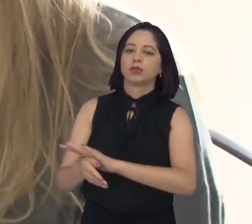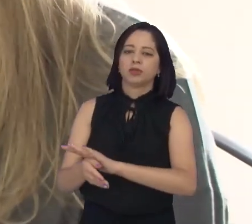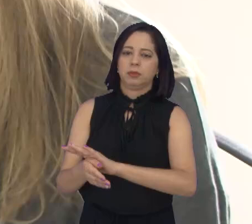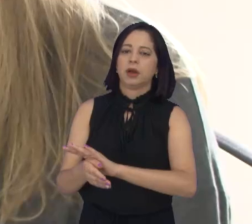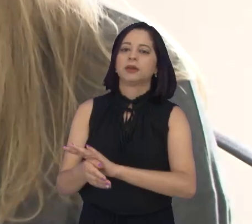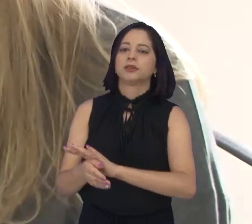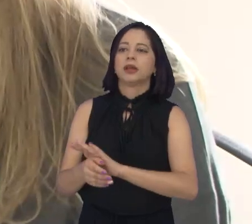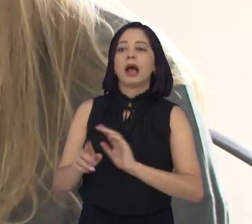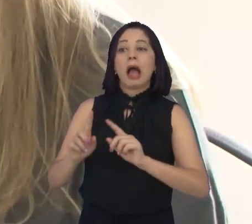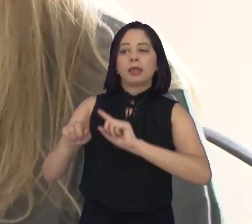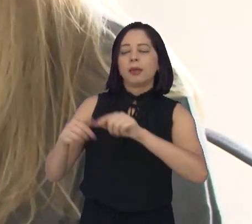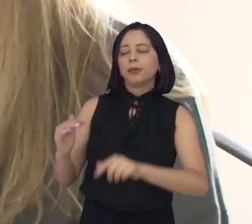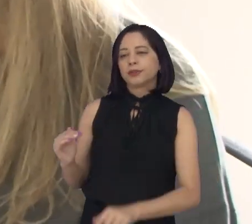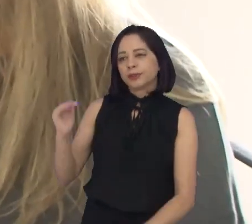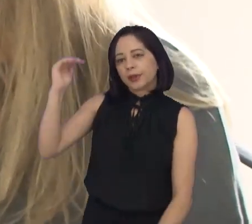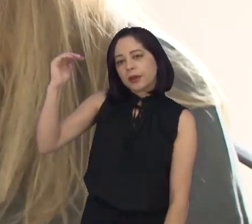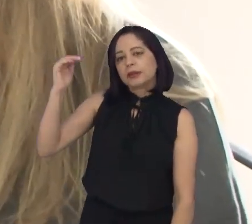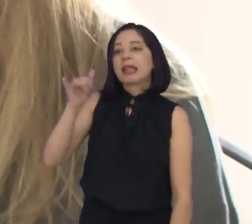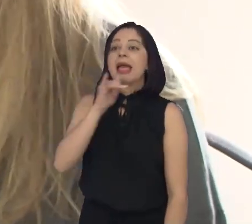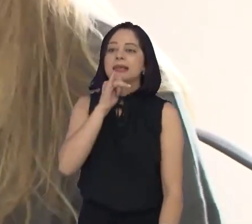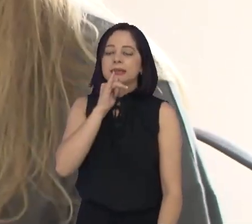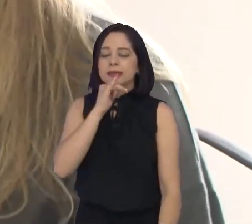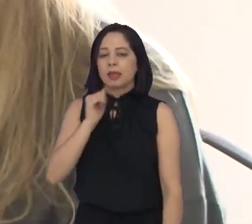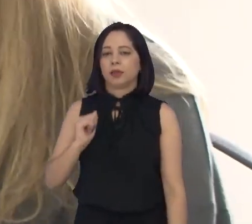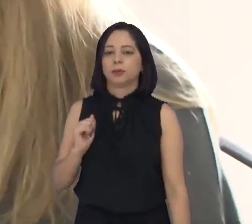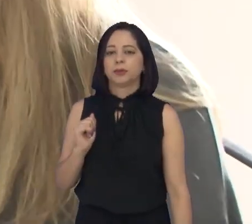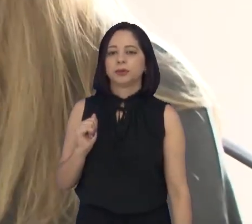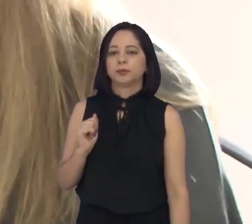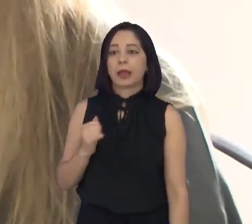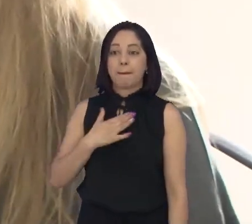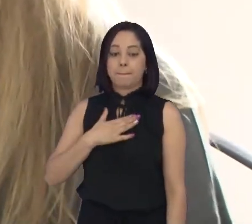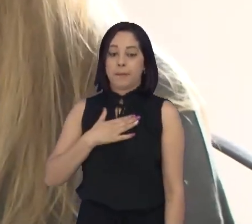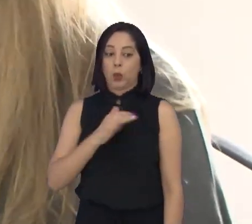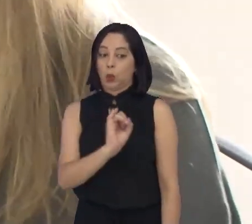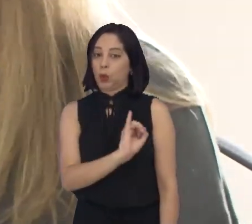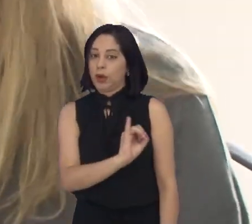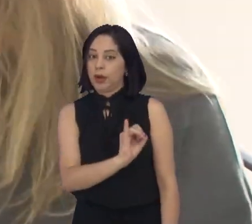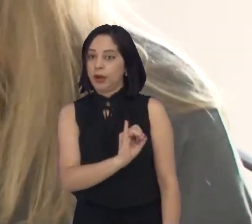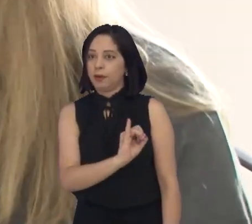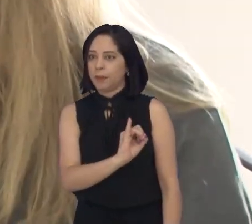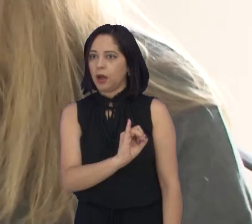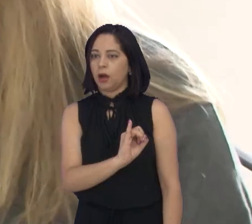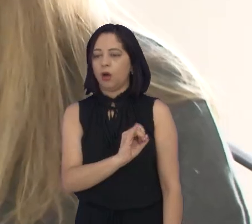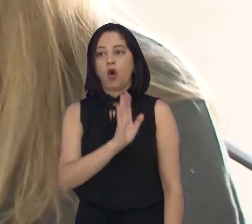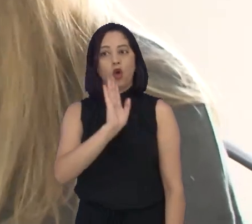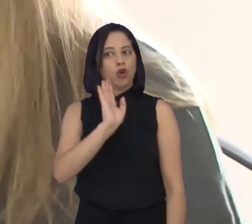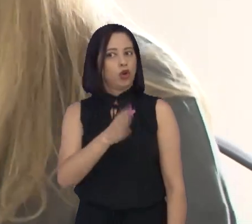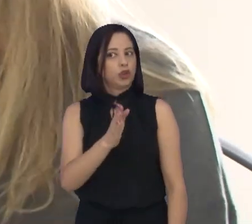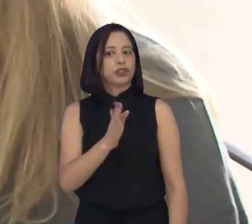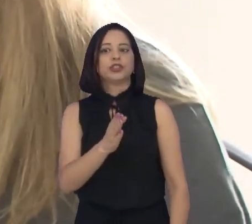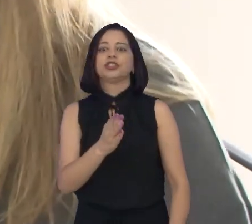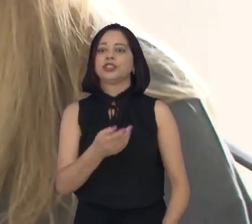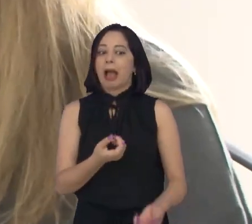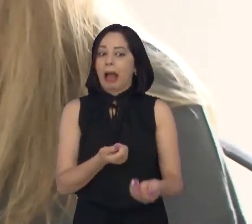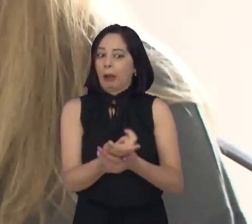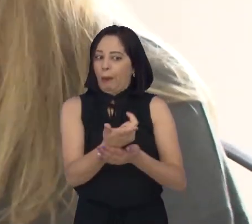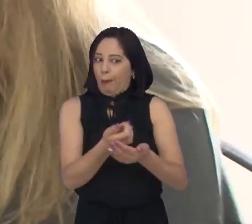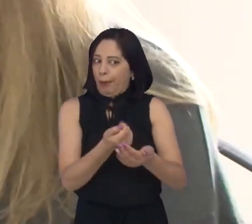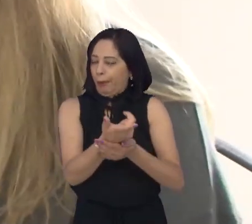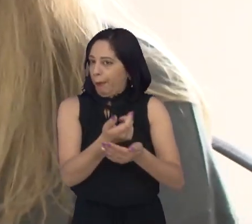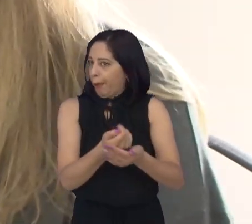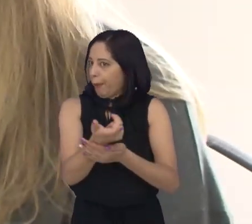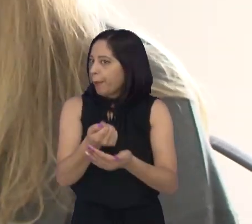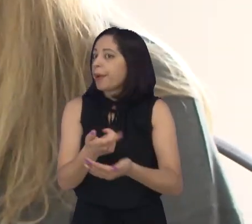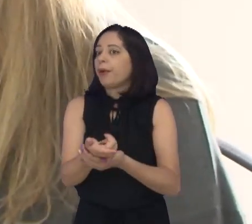adulto, a gente começa a fazer escolha. Eu tenho, por exemplo, os meus irmãos que são mais acumuladores do que eu, gostam de